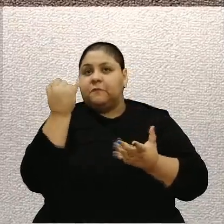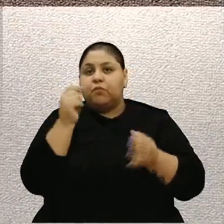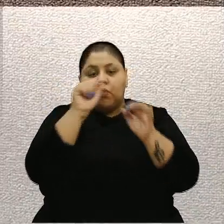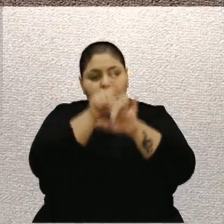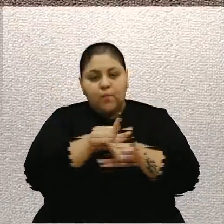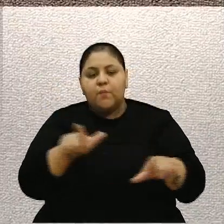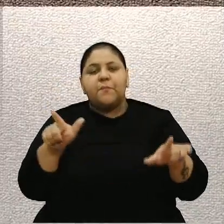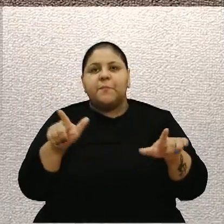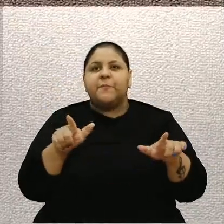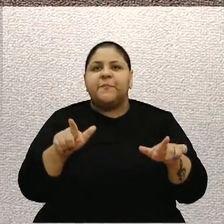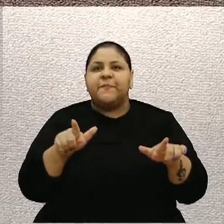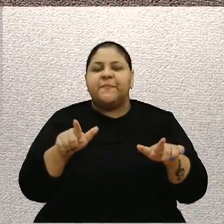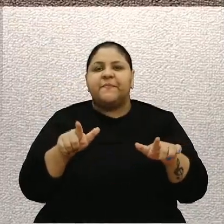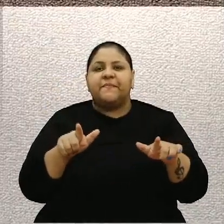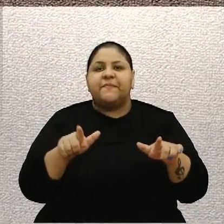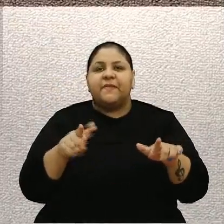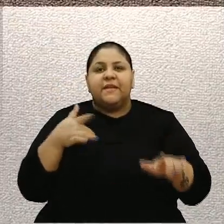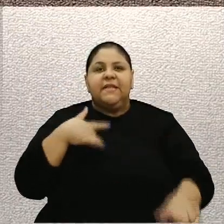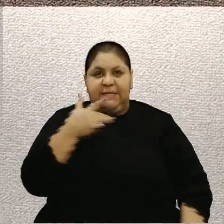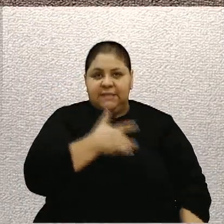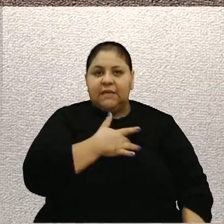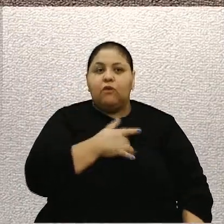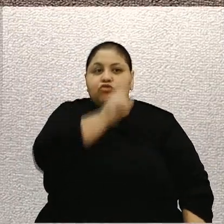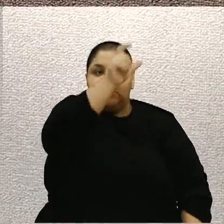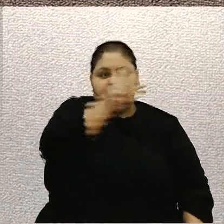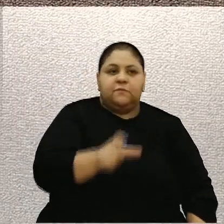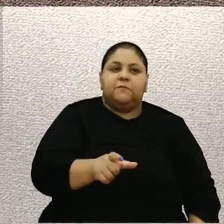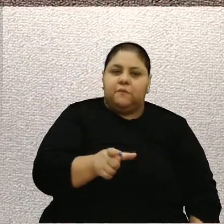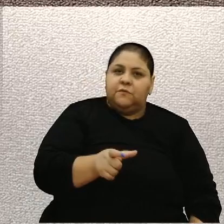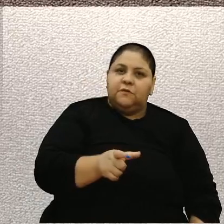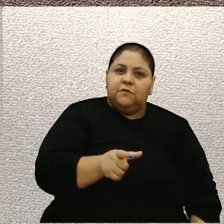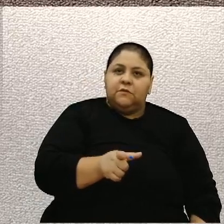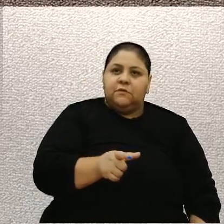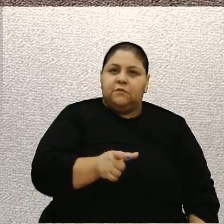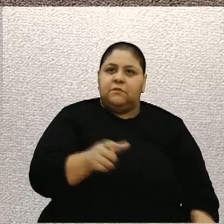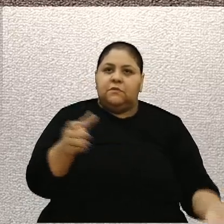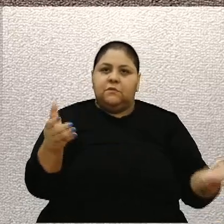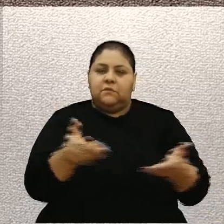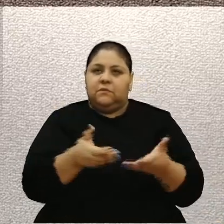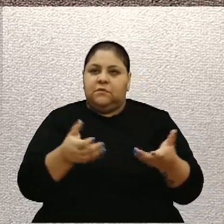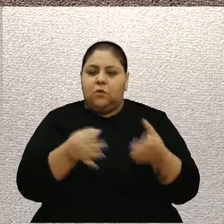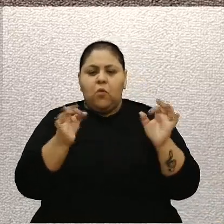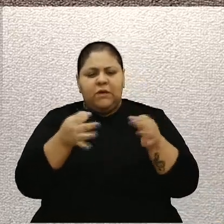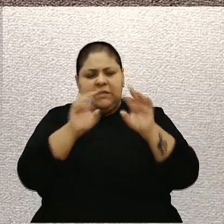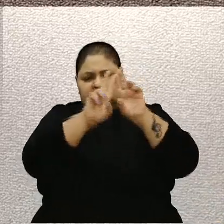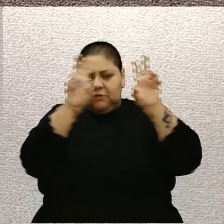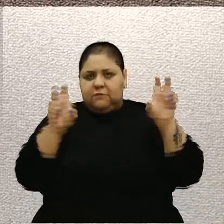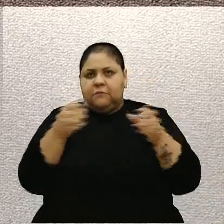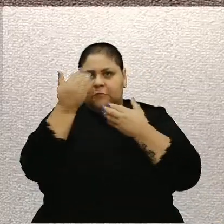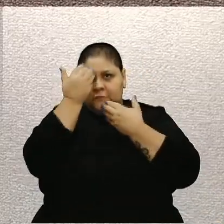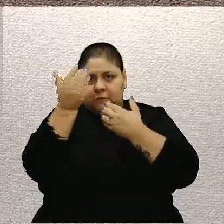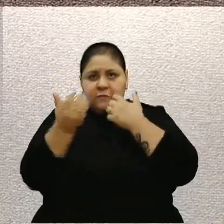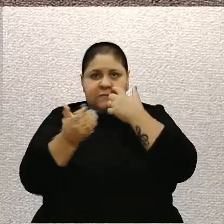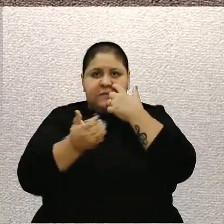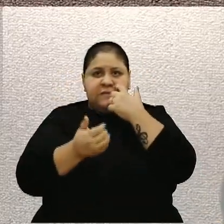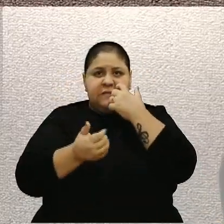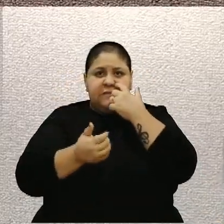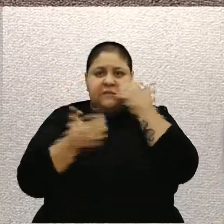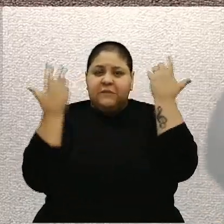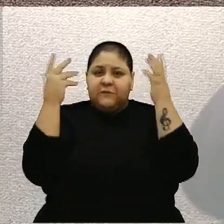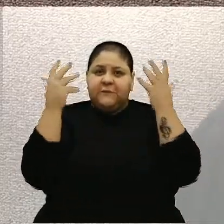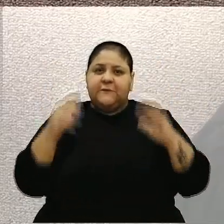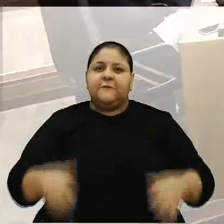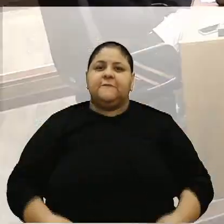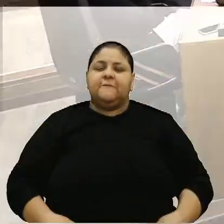né, da saúde mesmo das pessoas, né, que vai precisar agora. Um excelente tema. Obrigado aí por compartilhar. Parabéns.